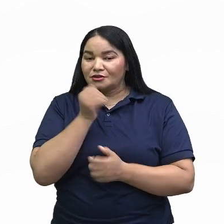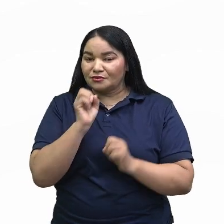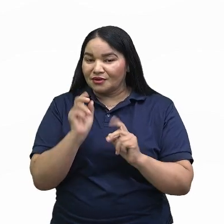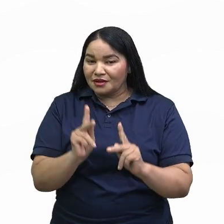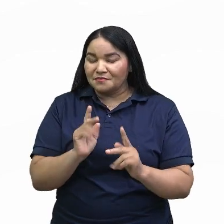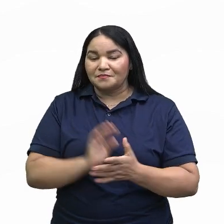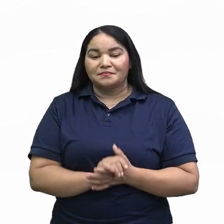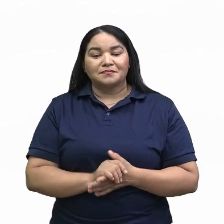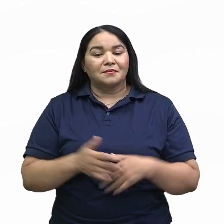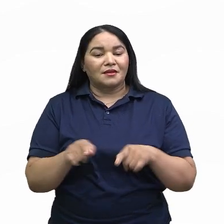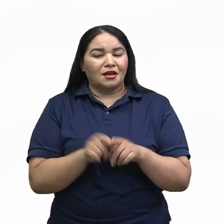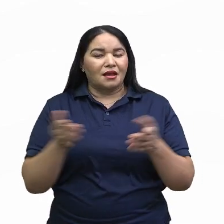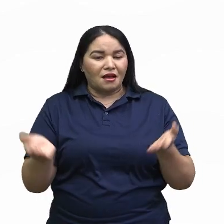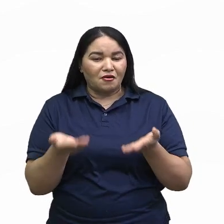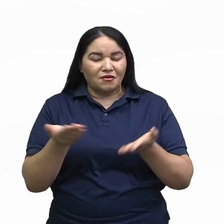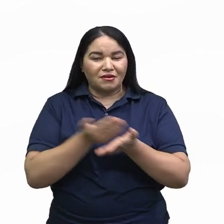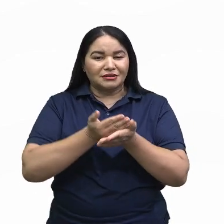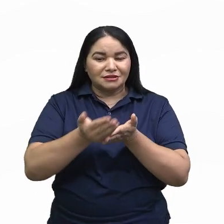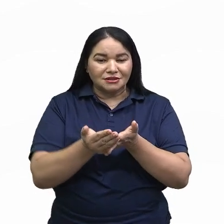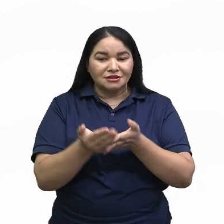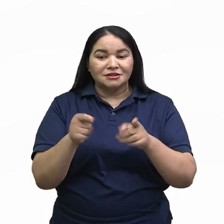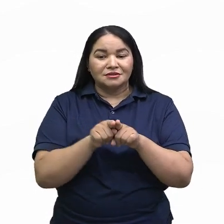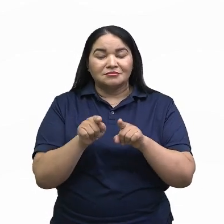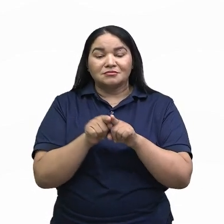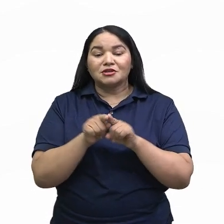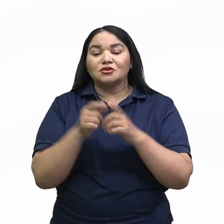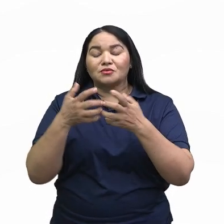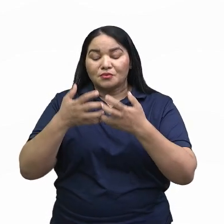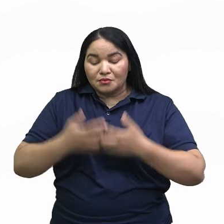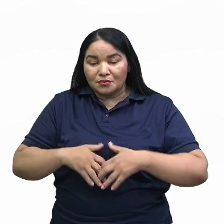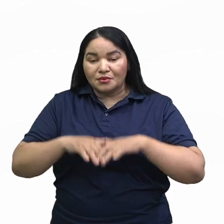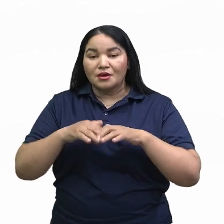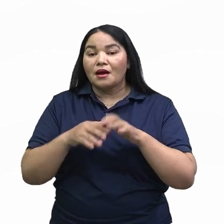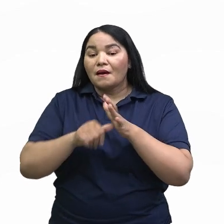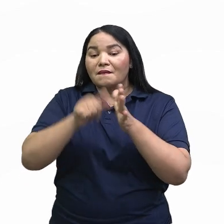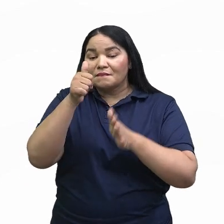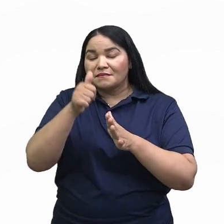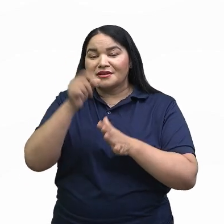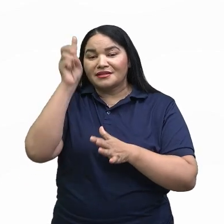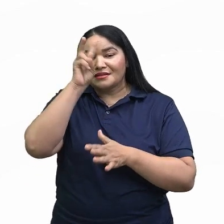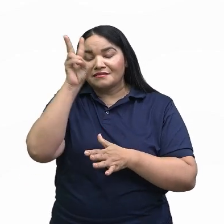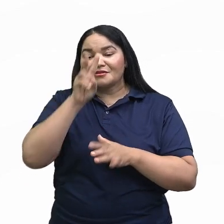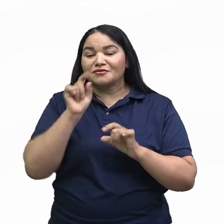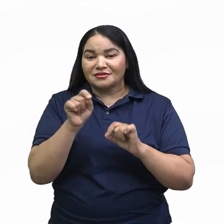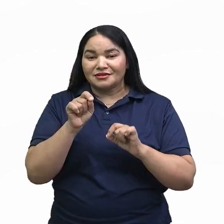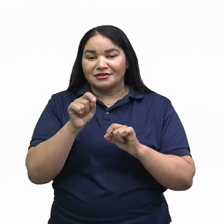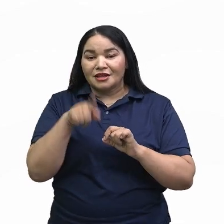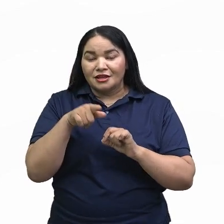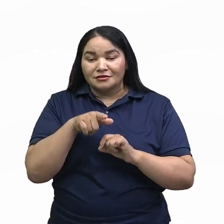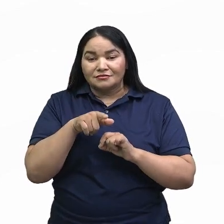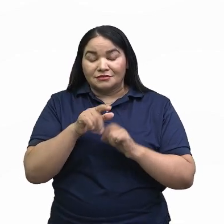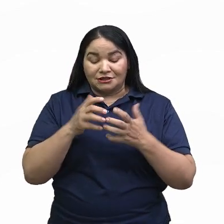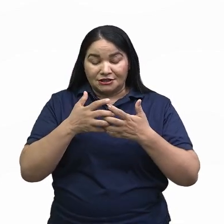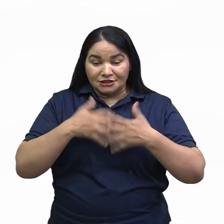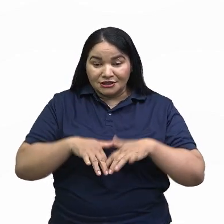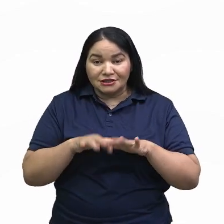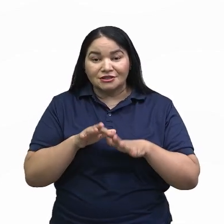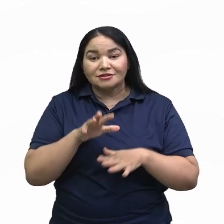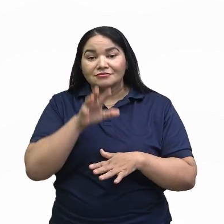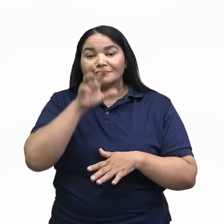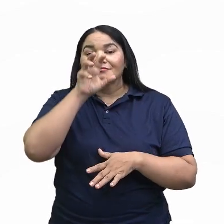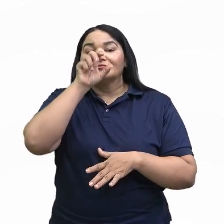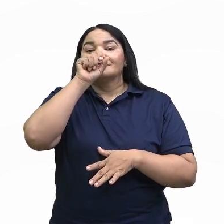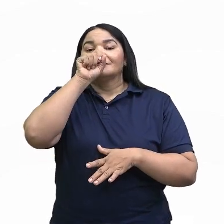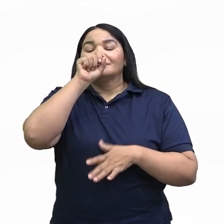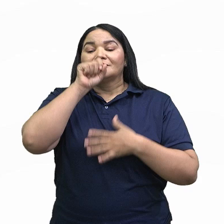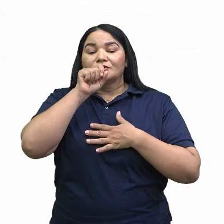aí a gente inicia relembrando sobre os sistemas, e o primeiro que a gente vai relembrar é o sistema respiratório.